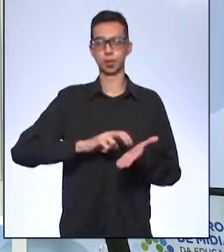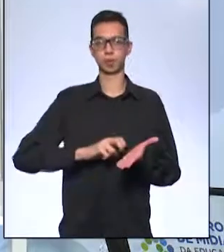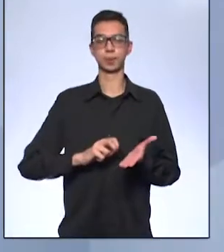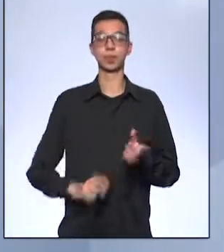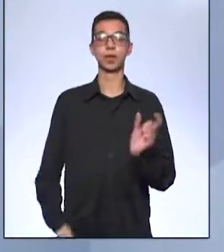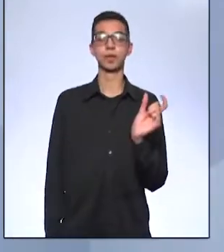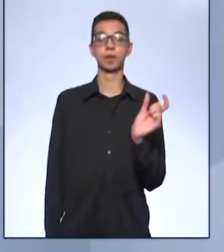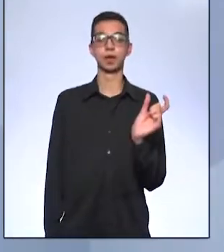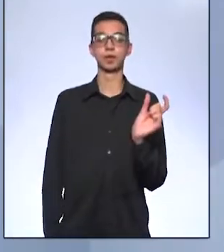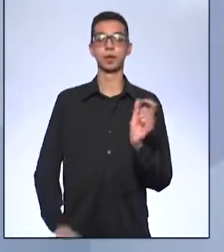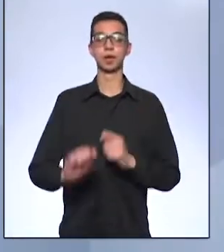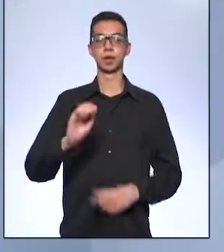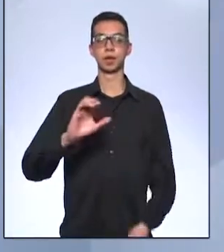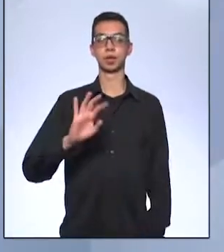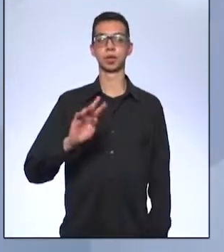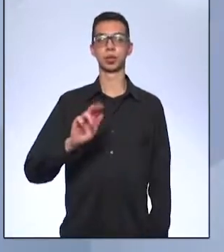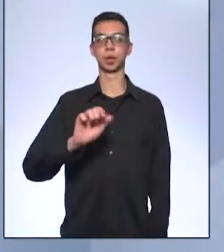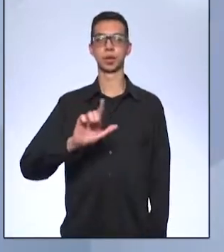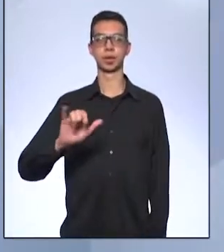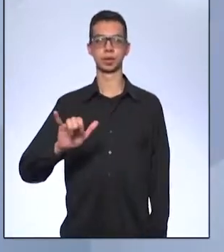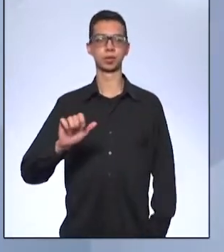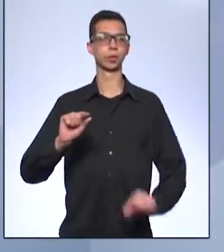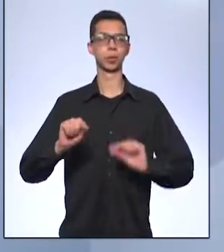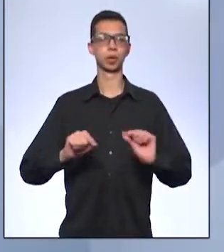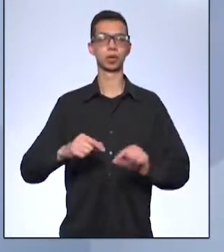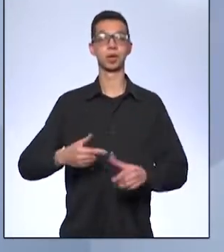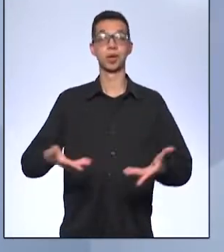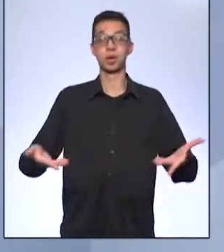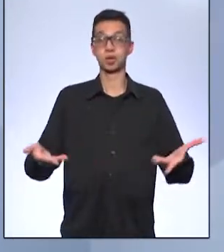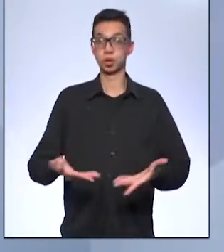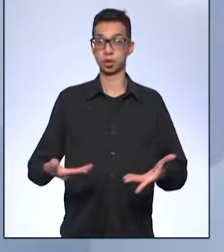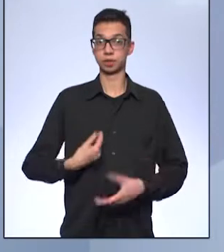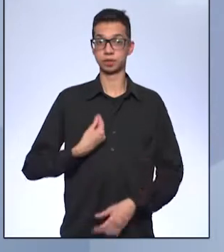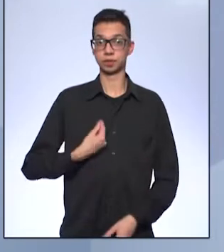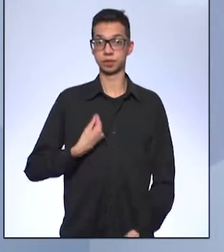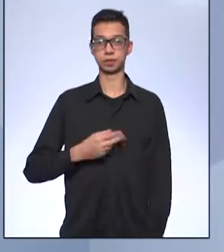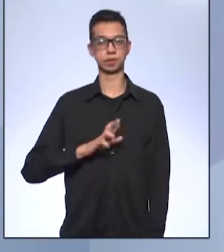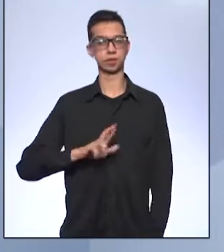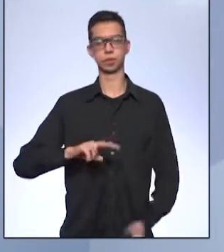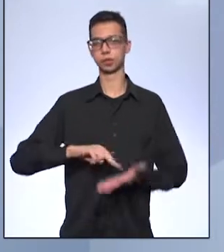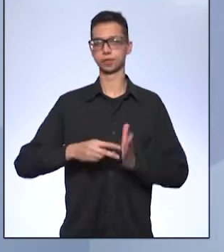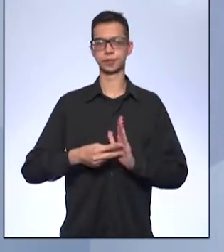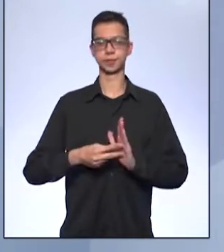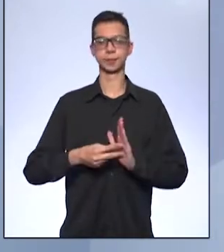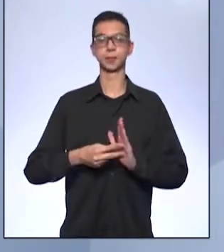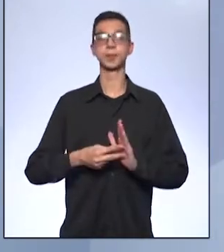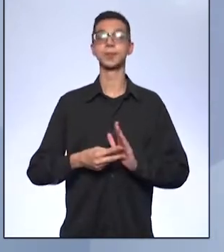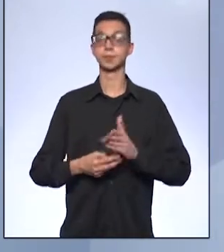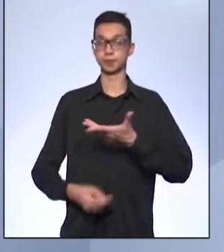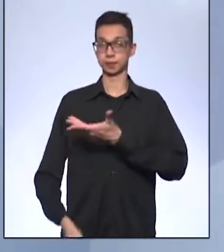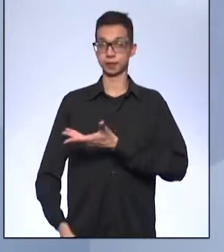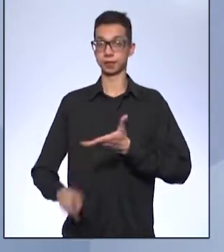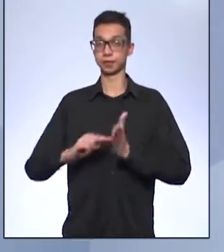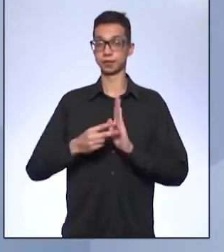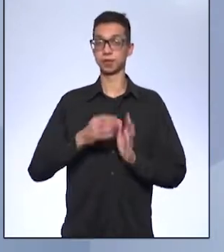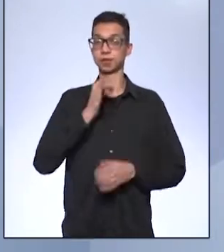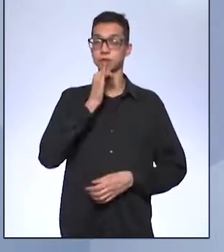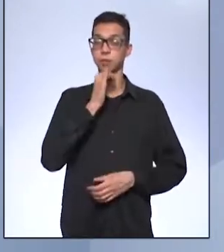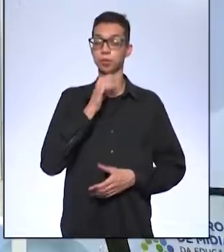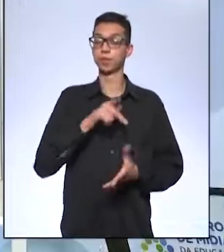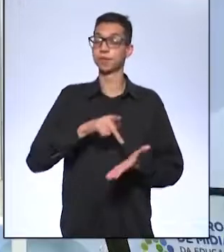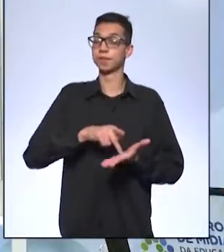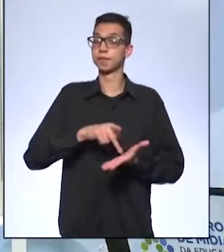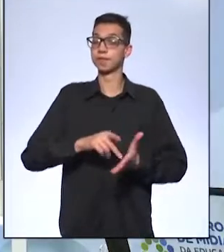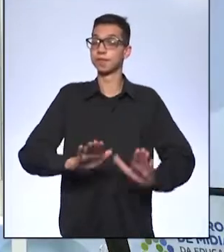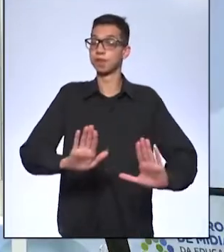actually, que quer dizer, nesse caso aqui, actually não quer dizer atualmente. Actually quer dizer na verdade. Quando você está construindo